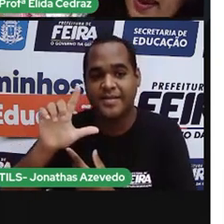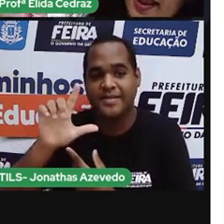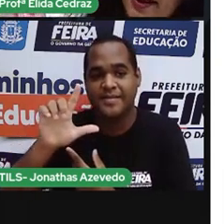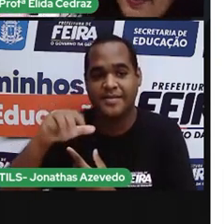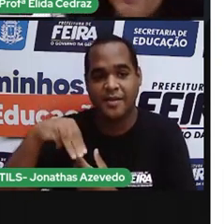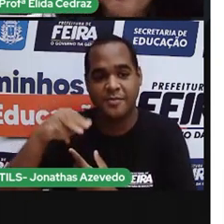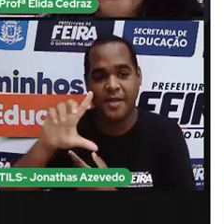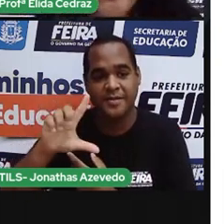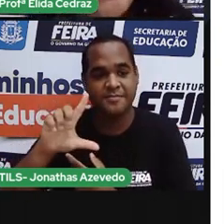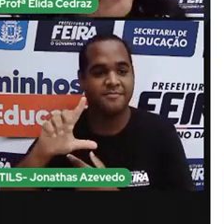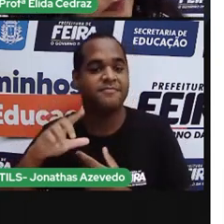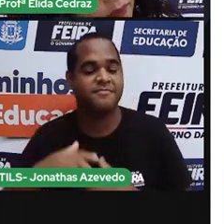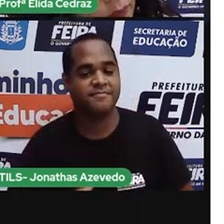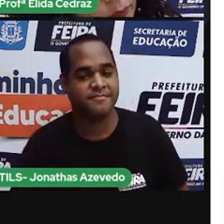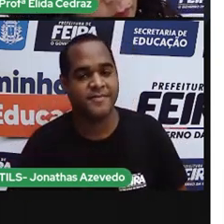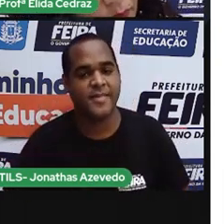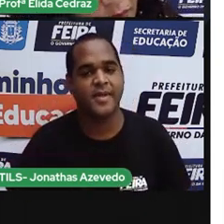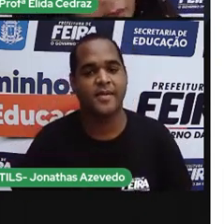500 ml.